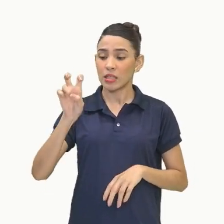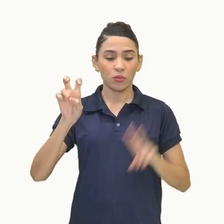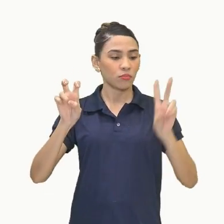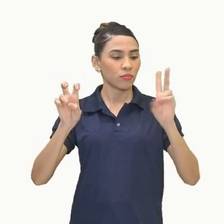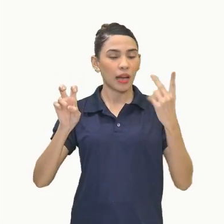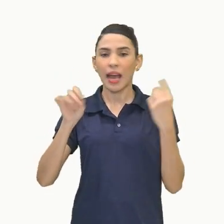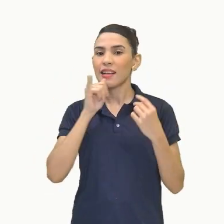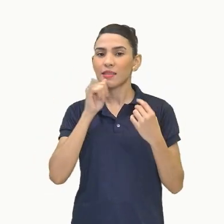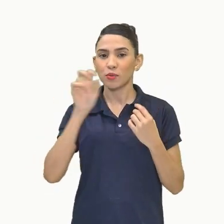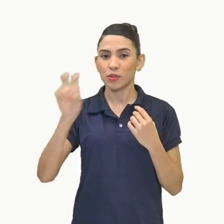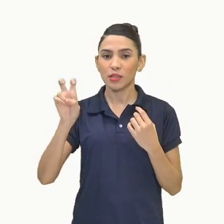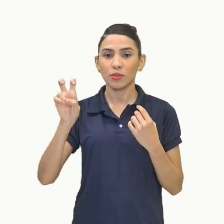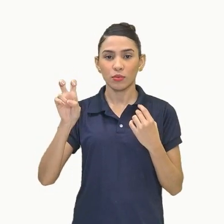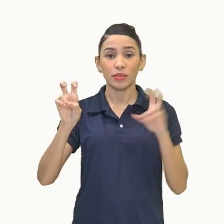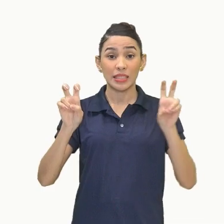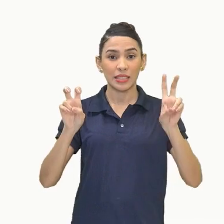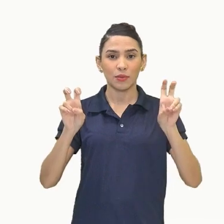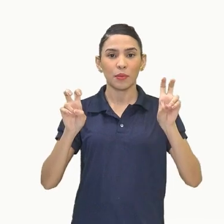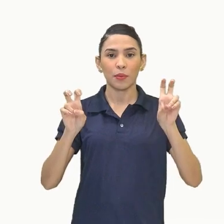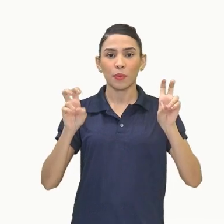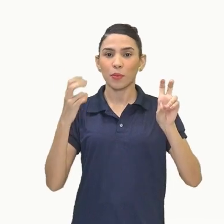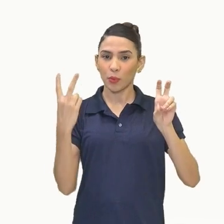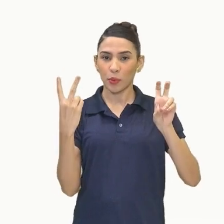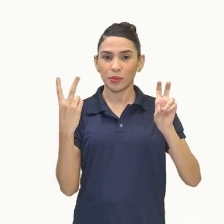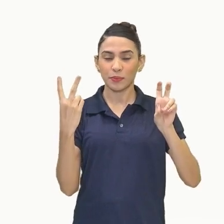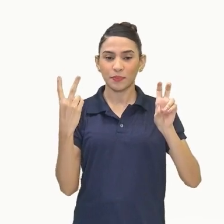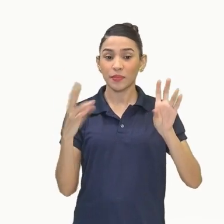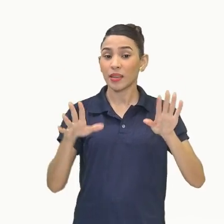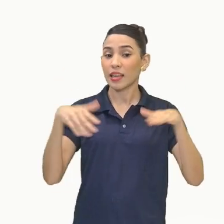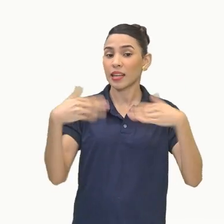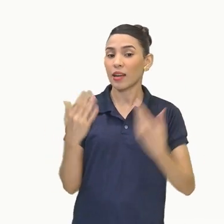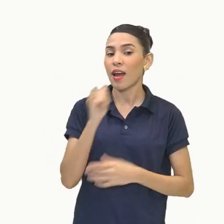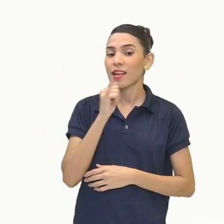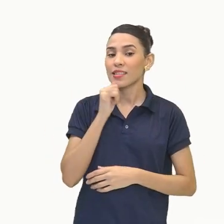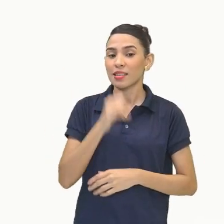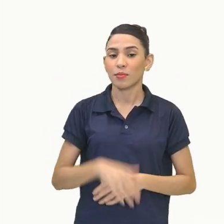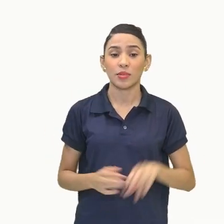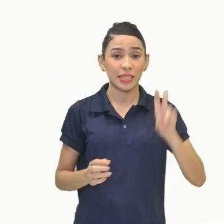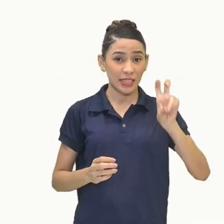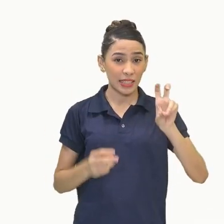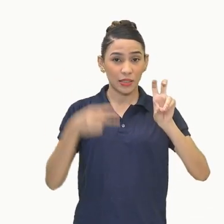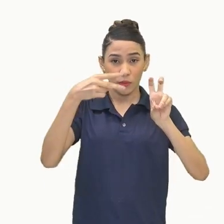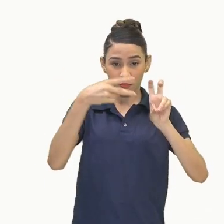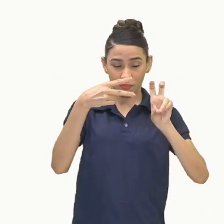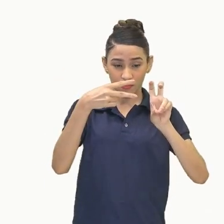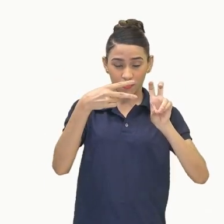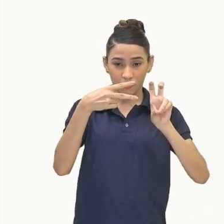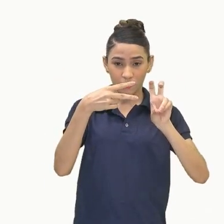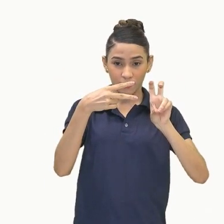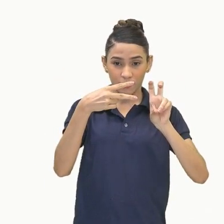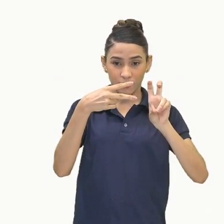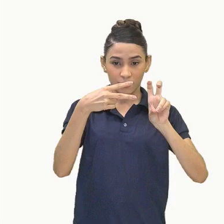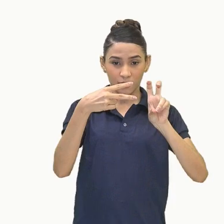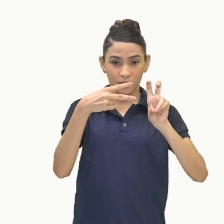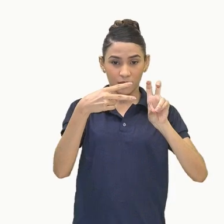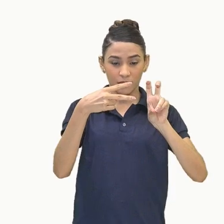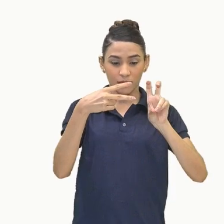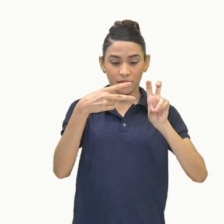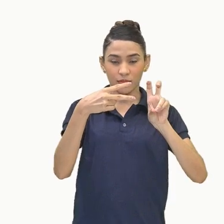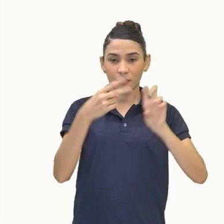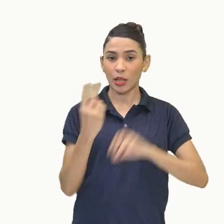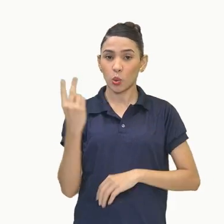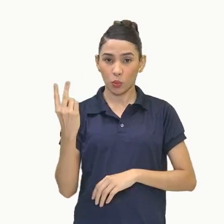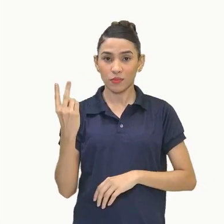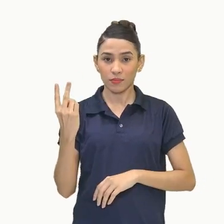é maior do que o 2. Logo, eu vou escrever 5, a abertura sempre para o maior, 2.